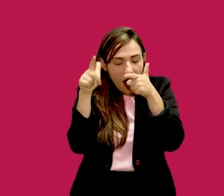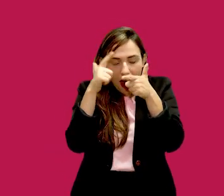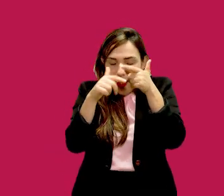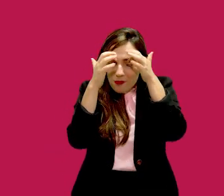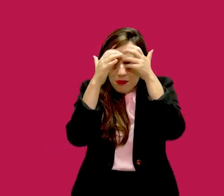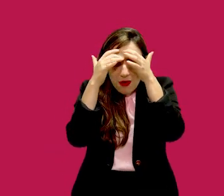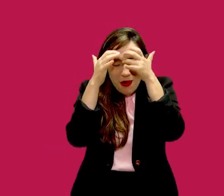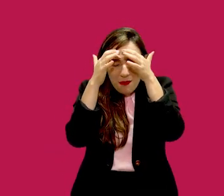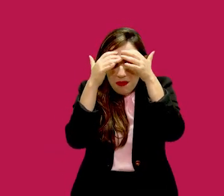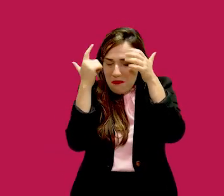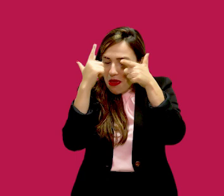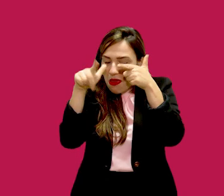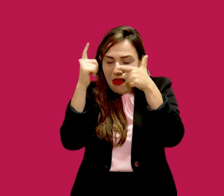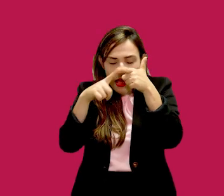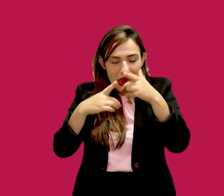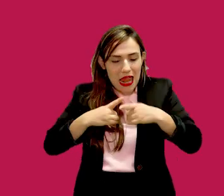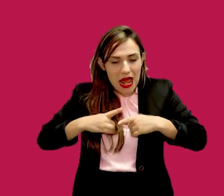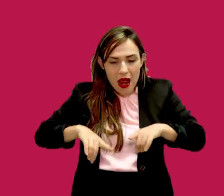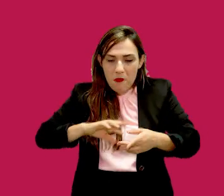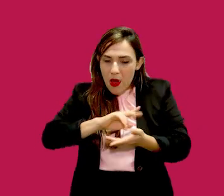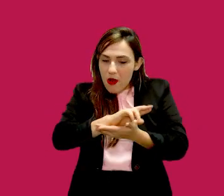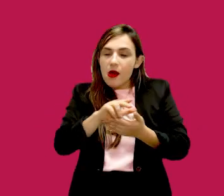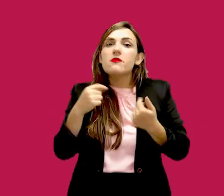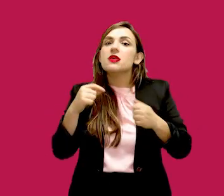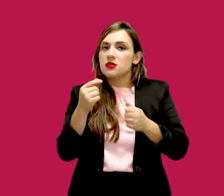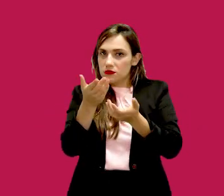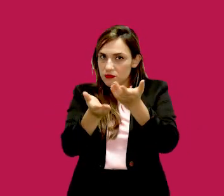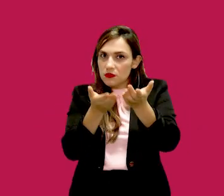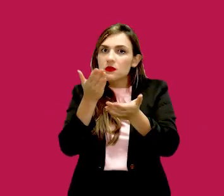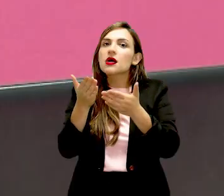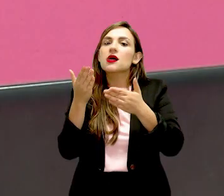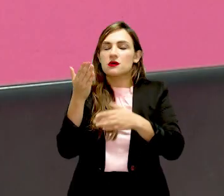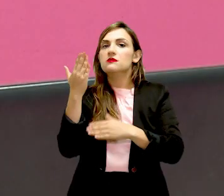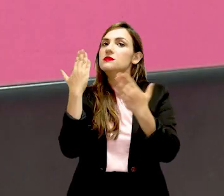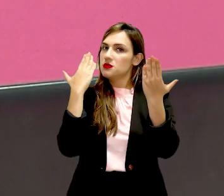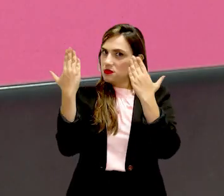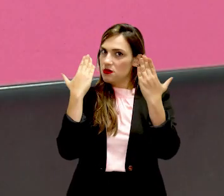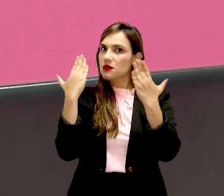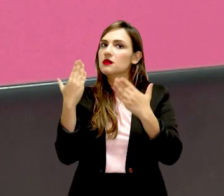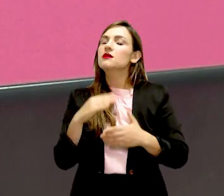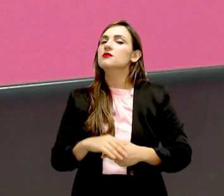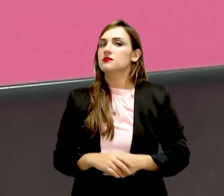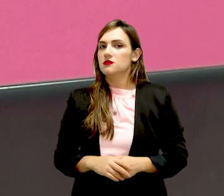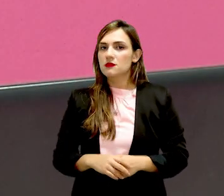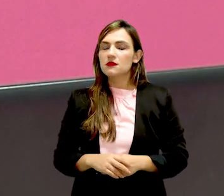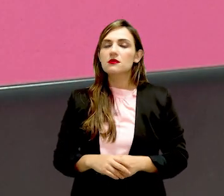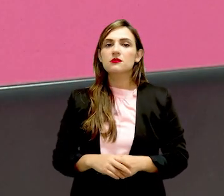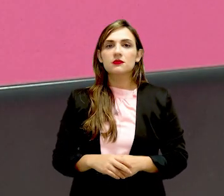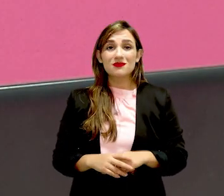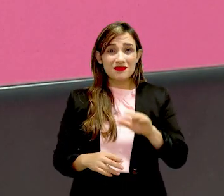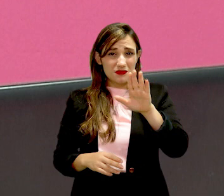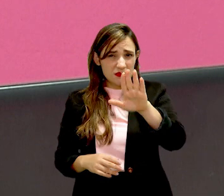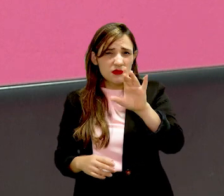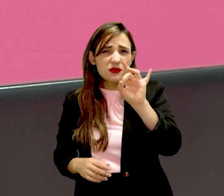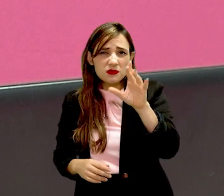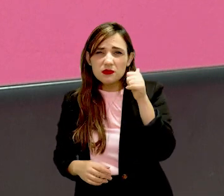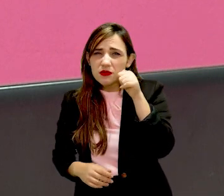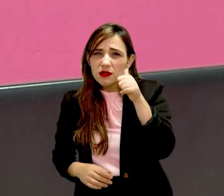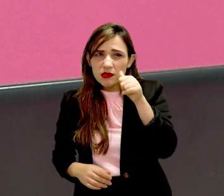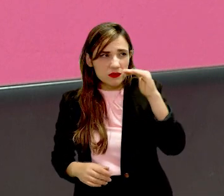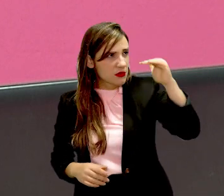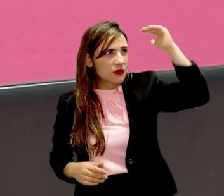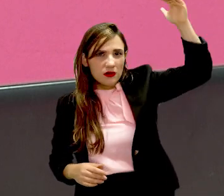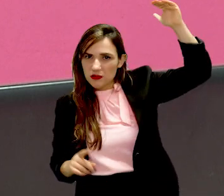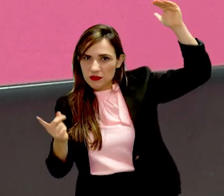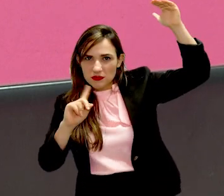em algumas até sendo necessário tratamento psicológico. E o que me choca muitas vezes é que isso não acontece apenas com